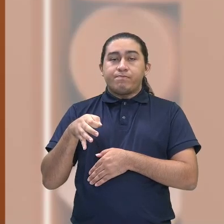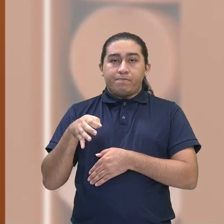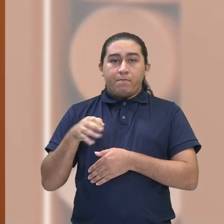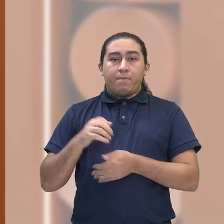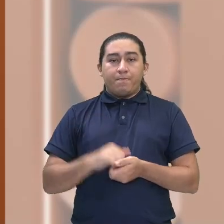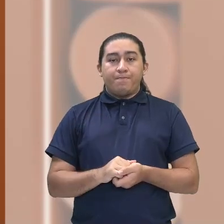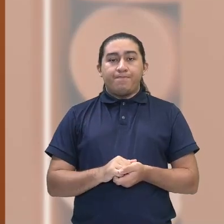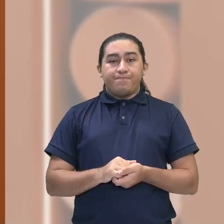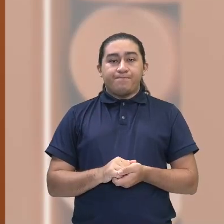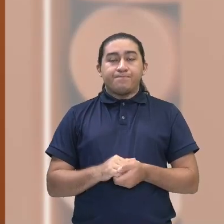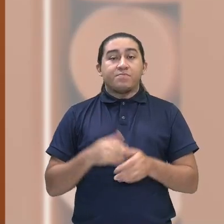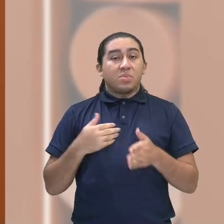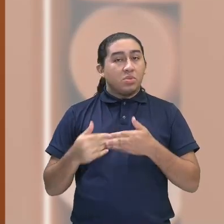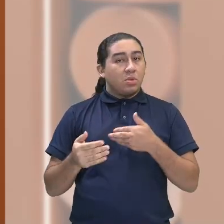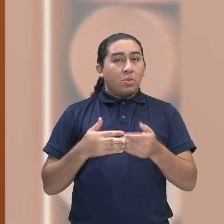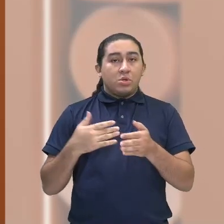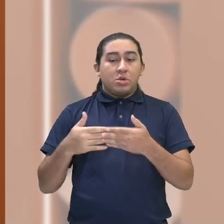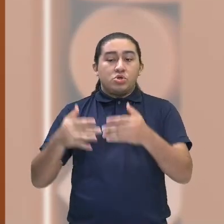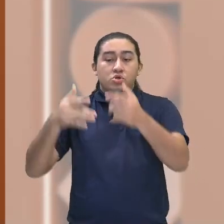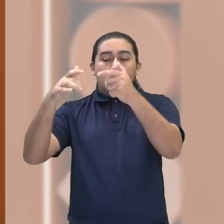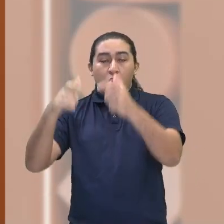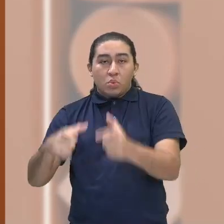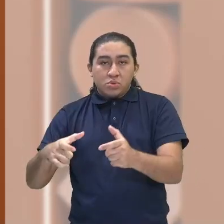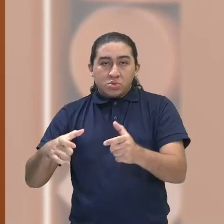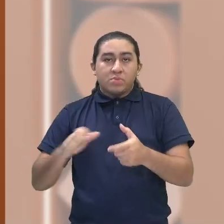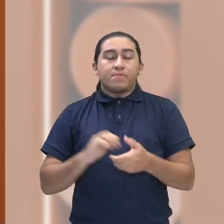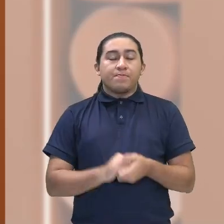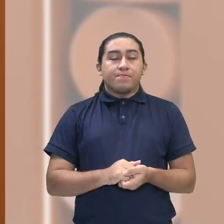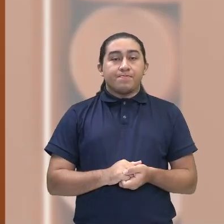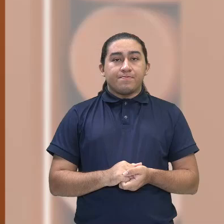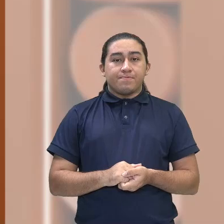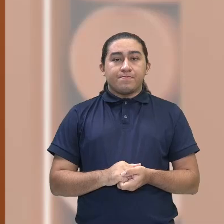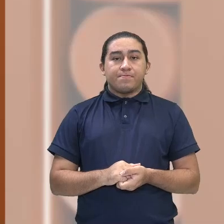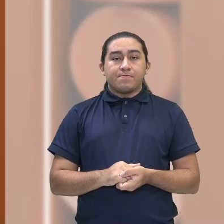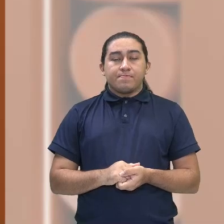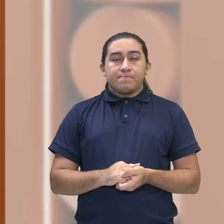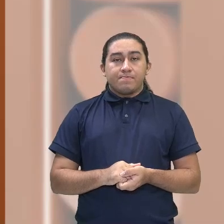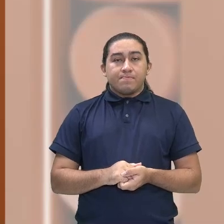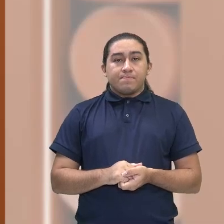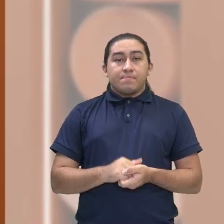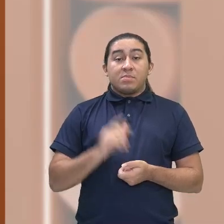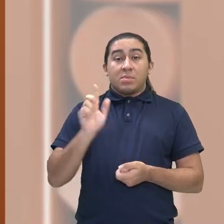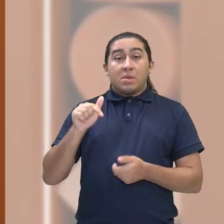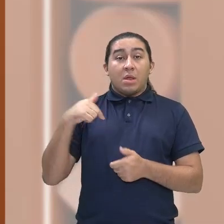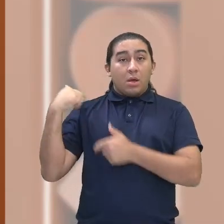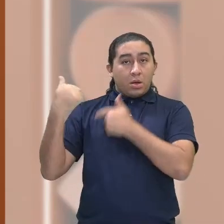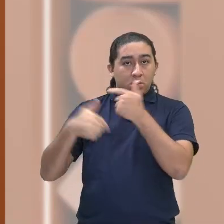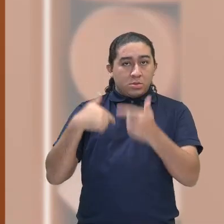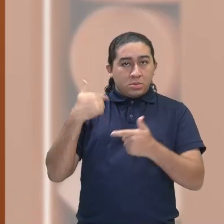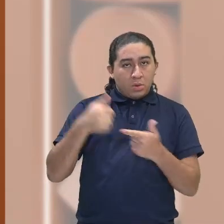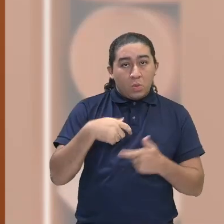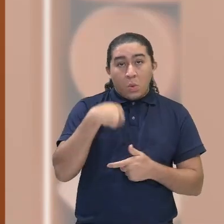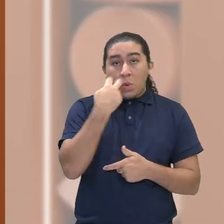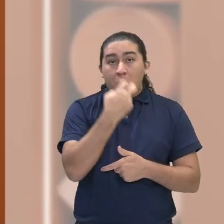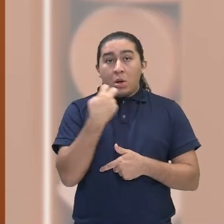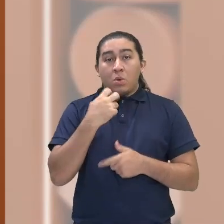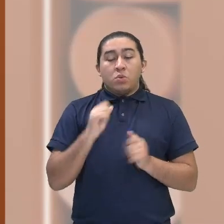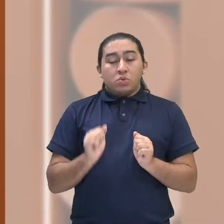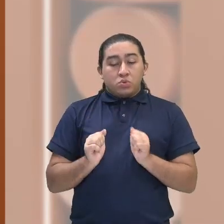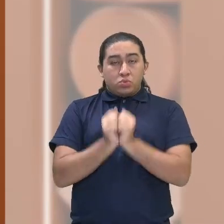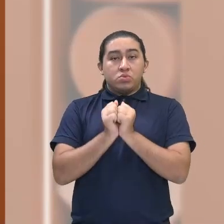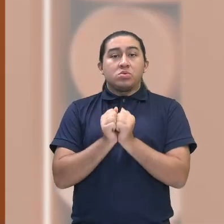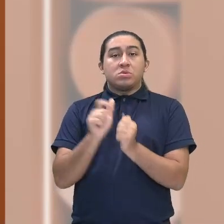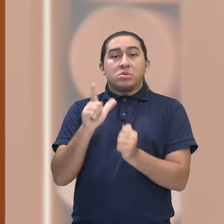e independente da região, justamente essas tradições orais vão trazer consigo